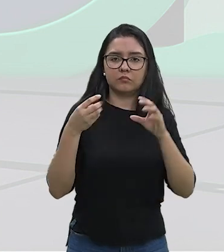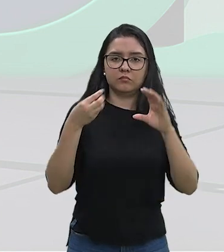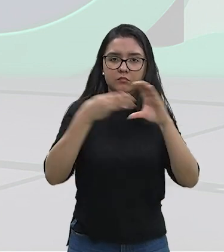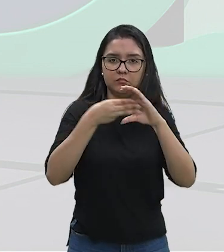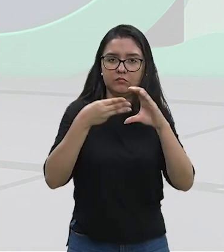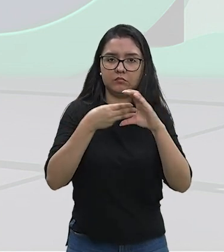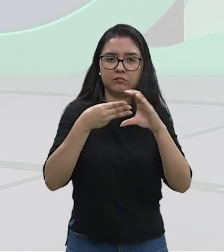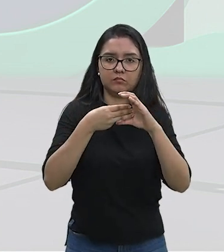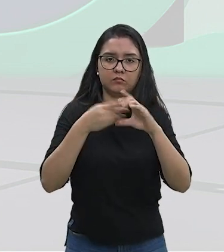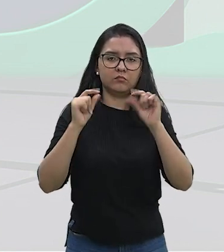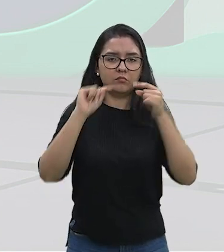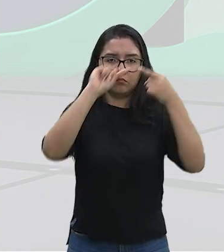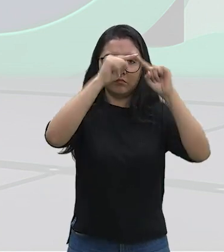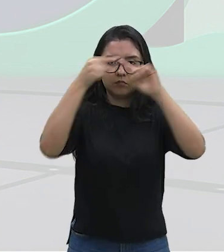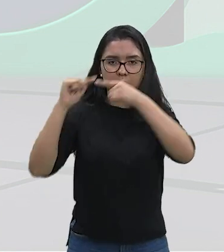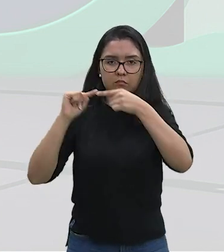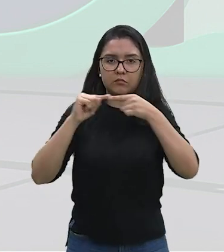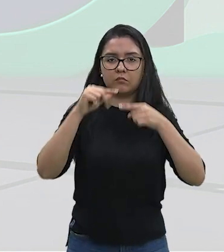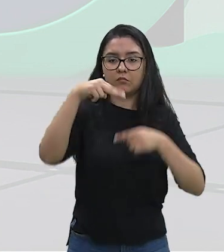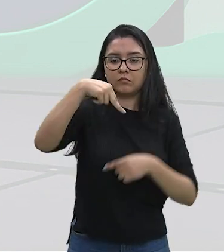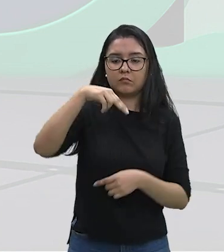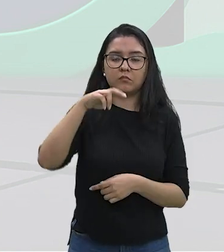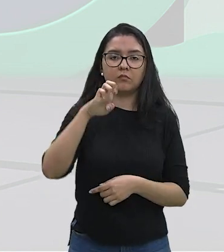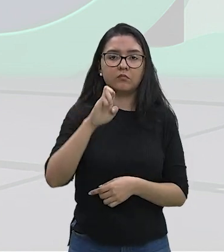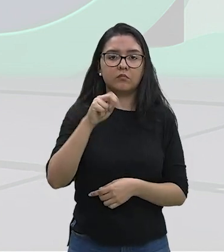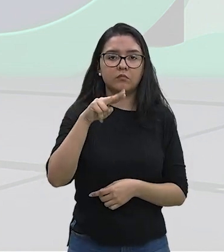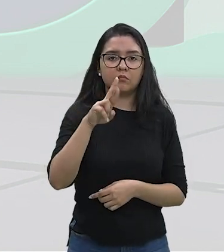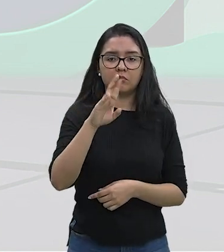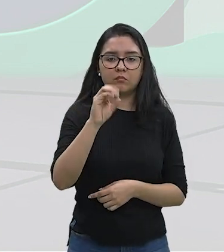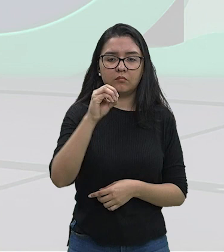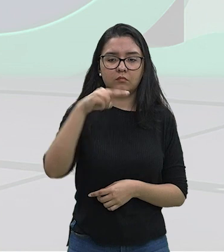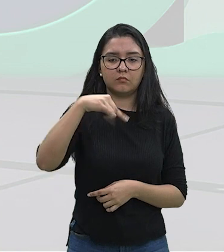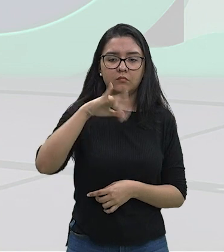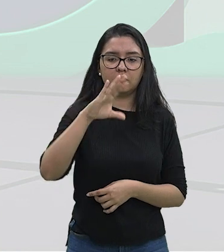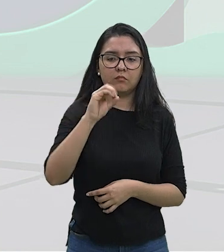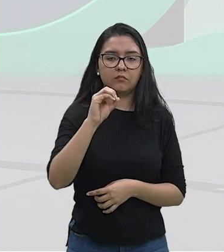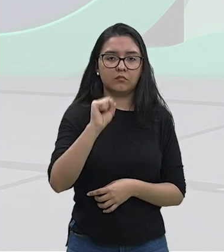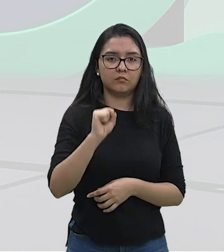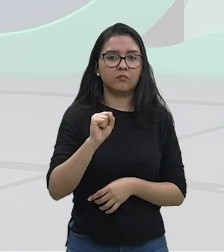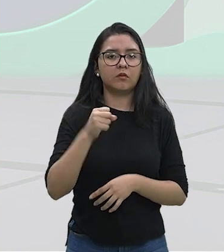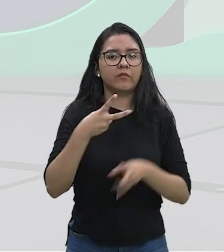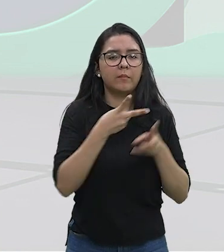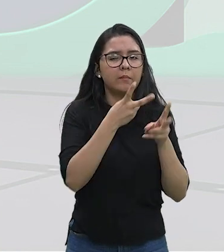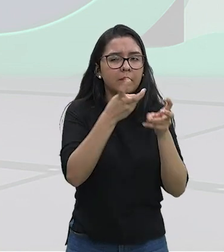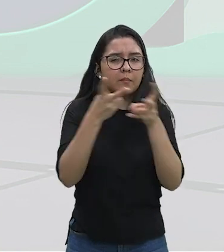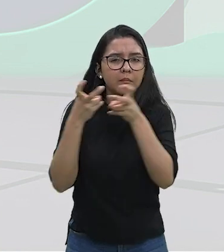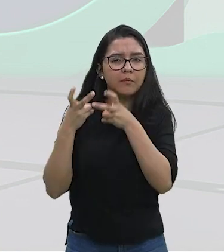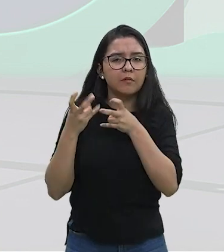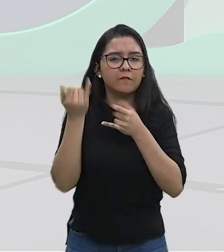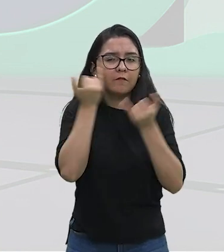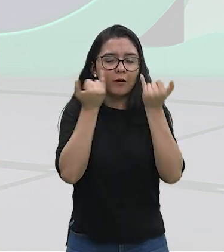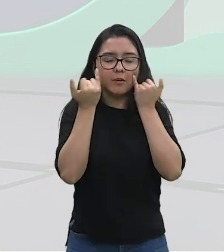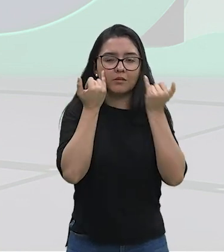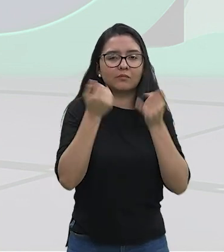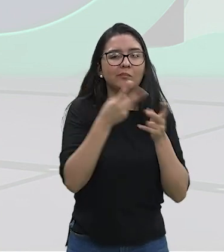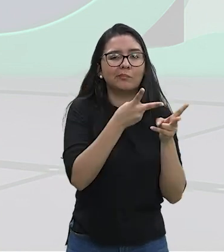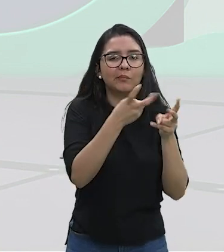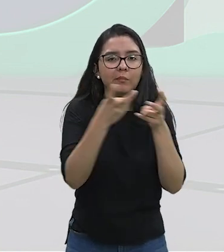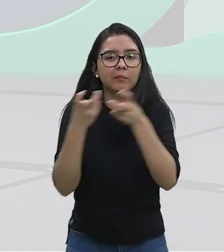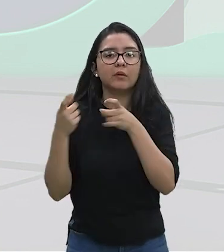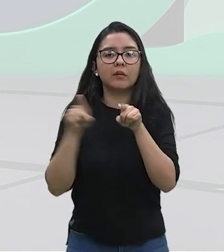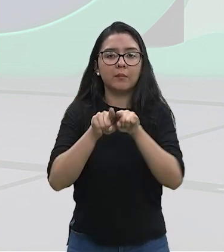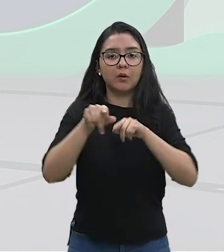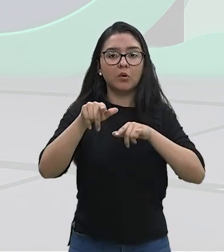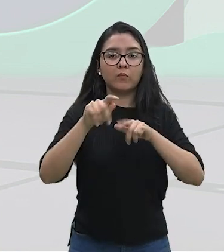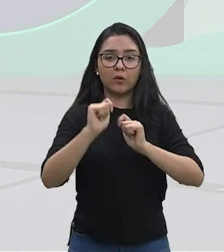aí de neurônios. São elas que vão captar as mensagens, as informações, processar essas informações e também